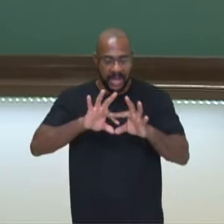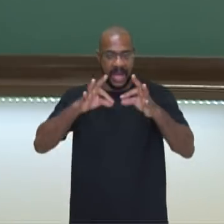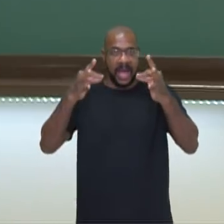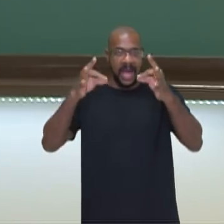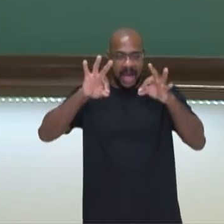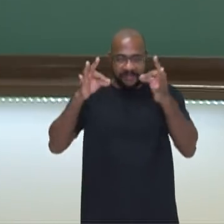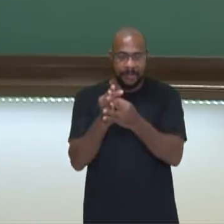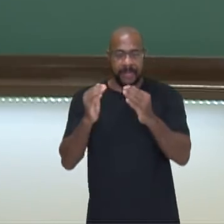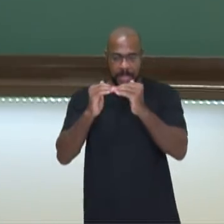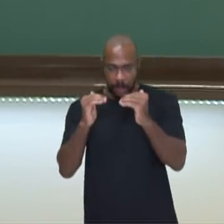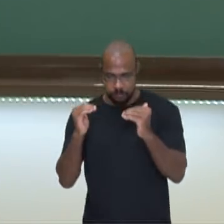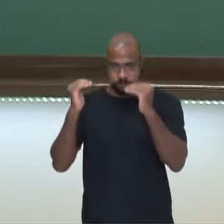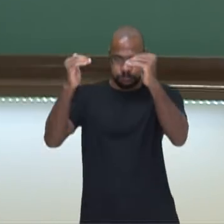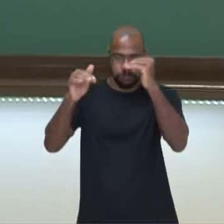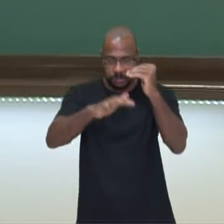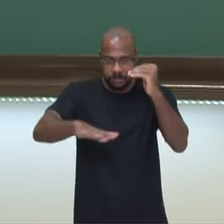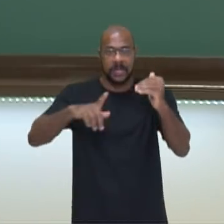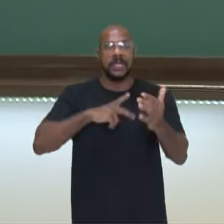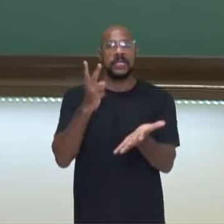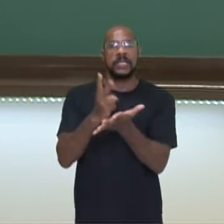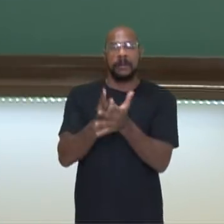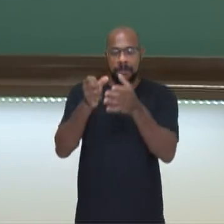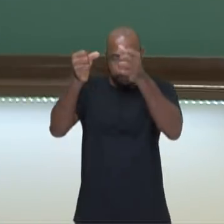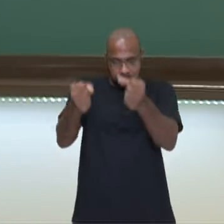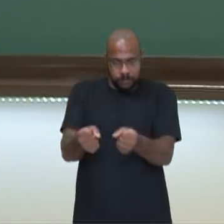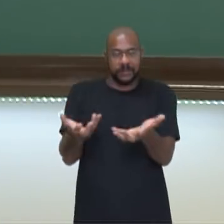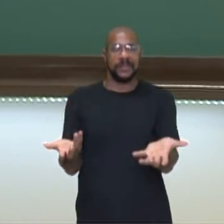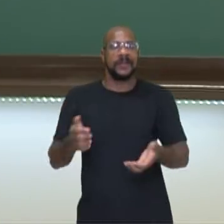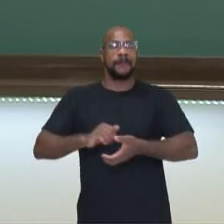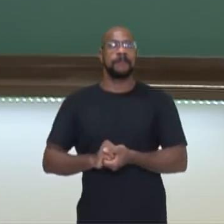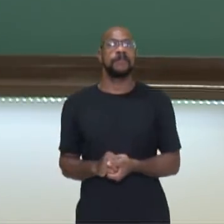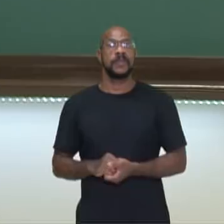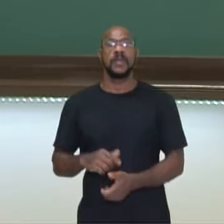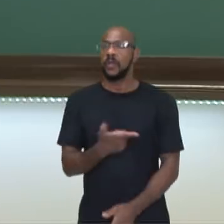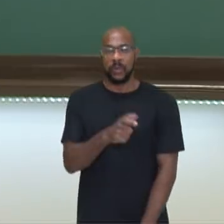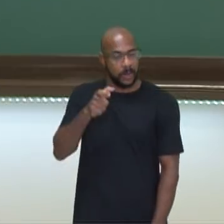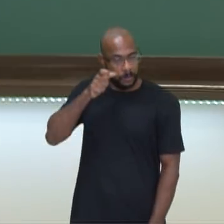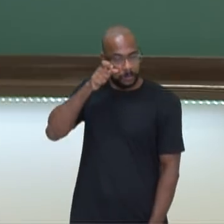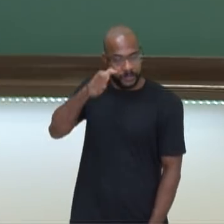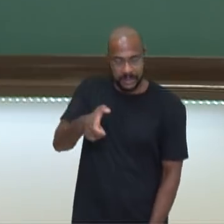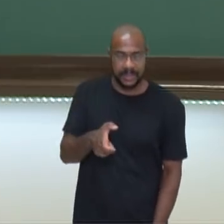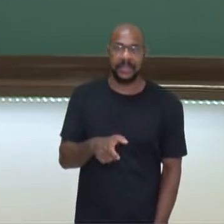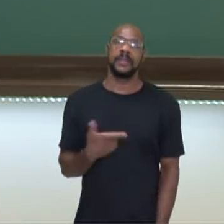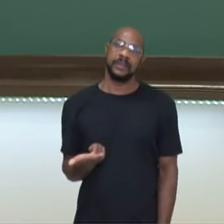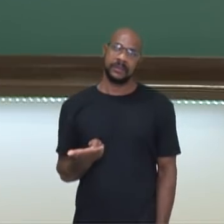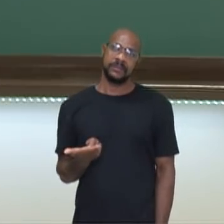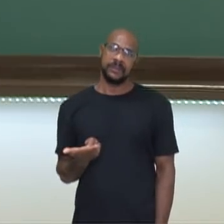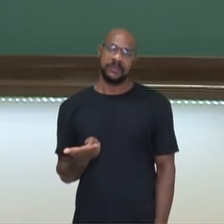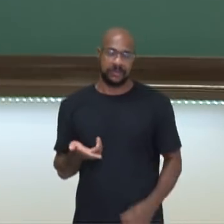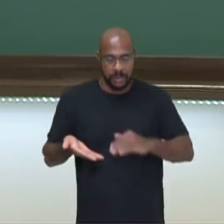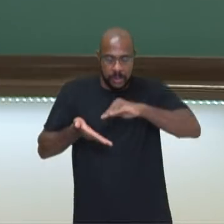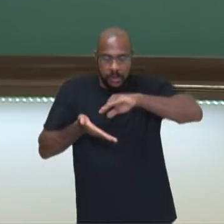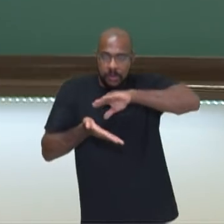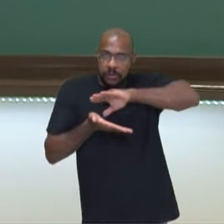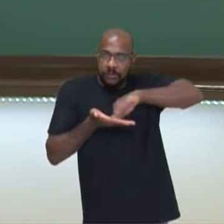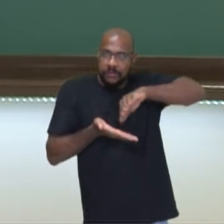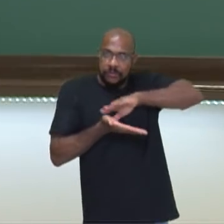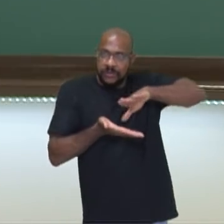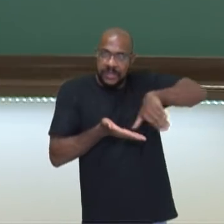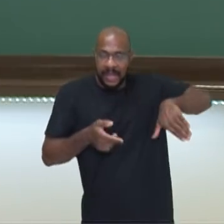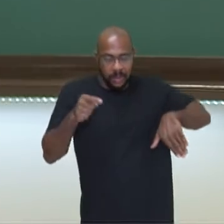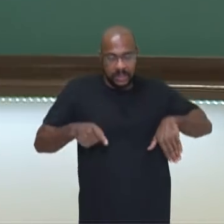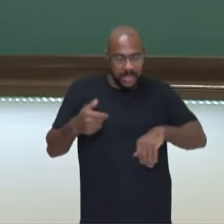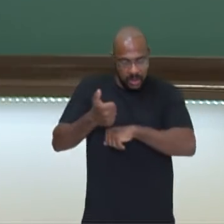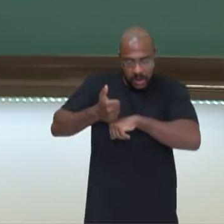instrumentos, então, para que se mantivessem no poder. Não era interesse da classe política tirar os coronéis, porque garantiam os votos da classe